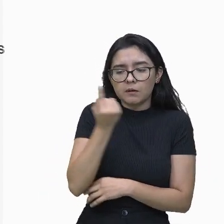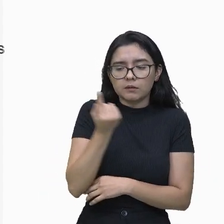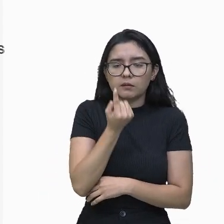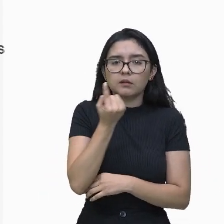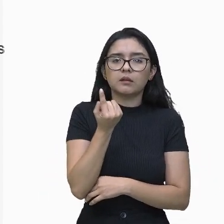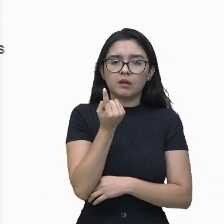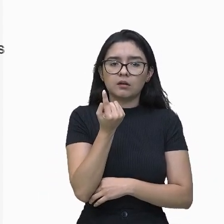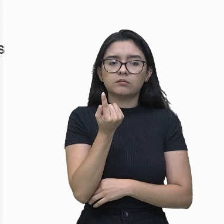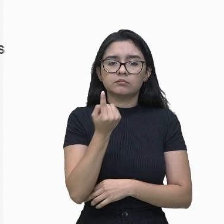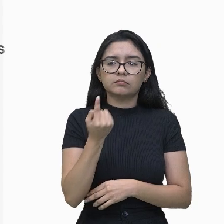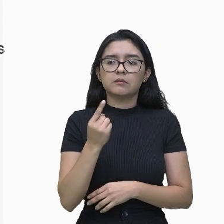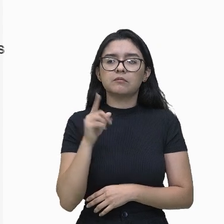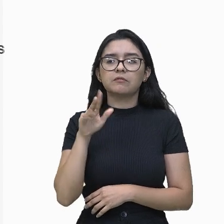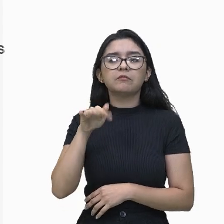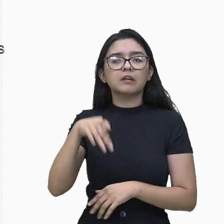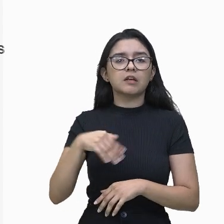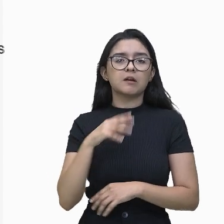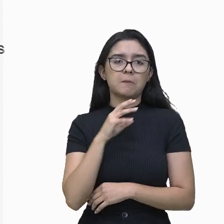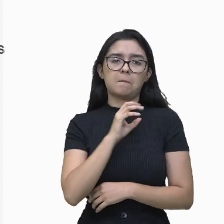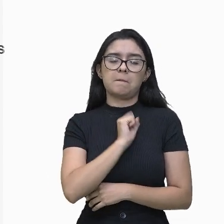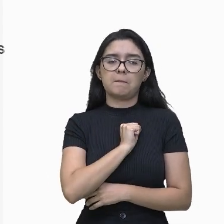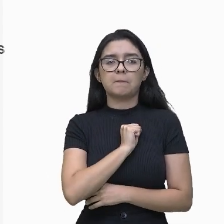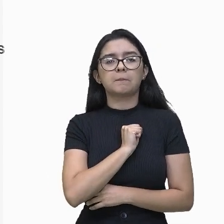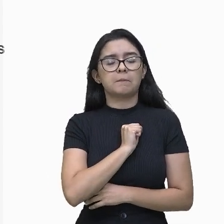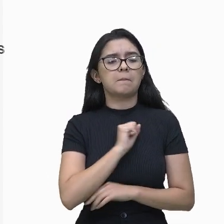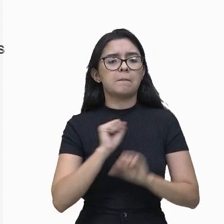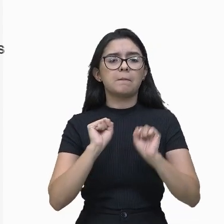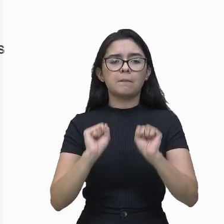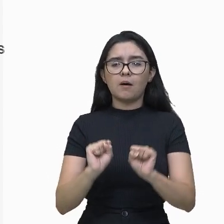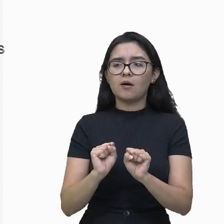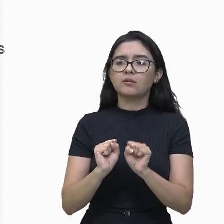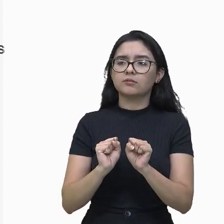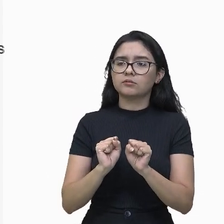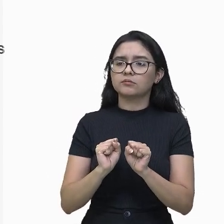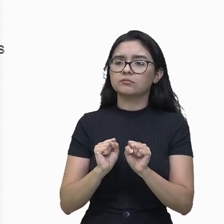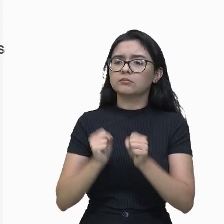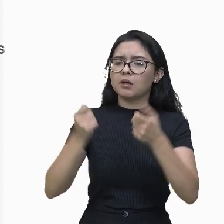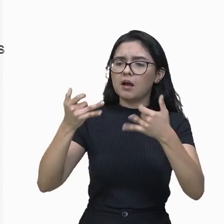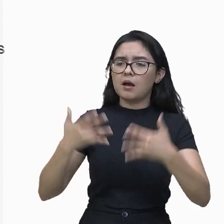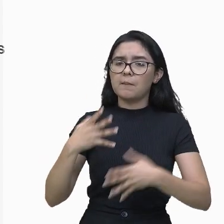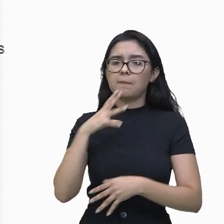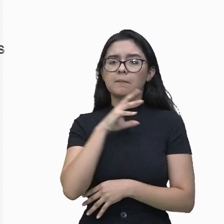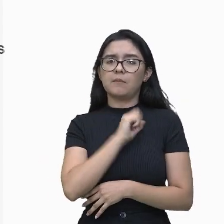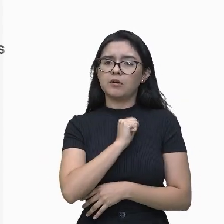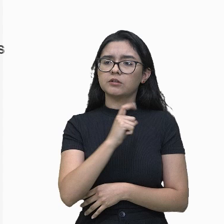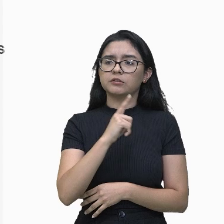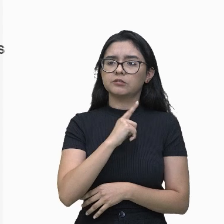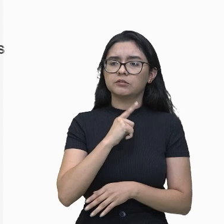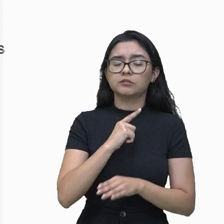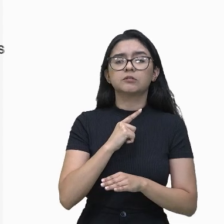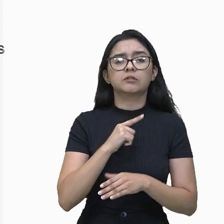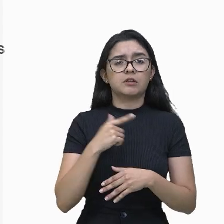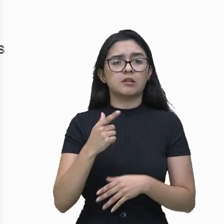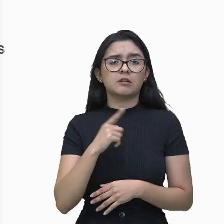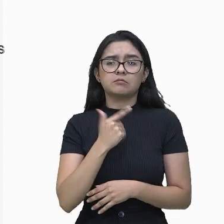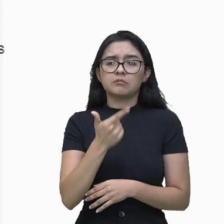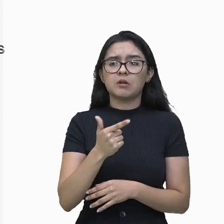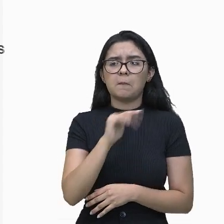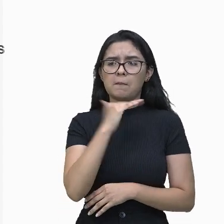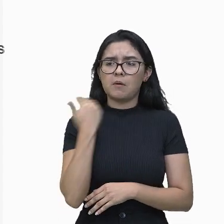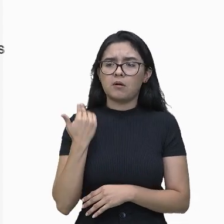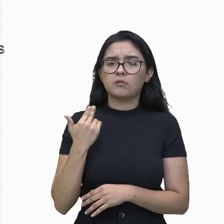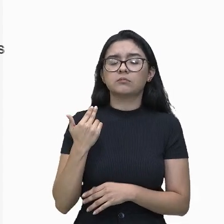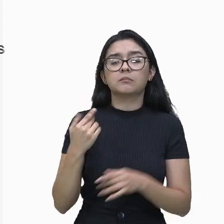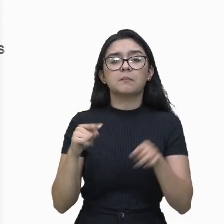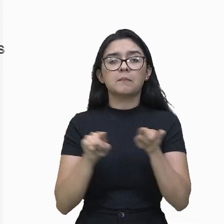fim de quem ama eu possa me dizer do amor que tive que não seja Imortal posto que